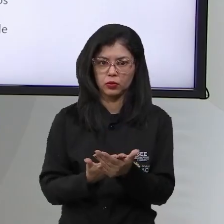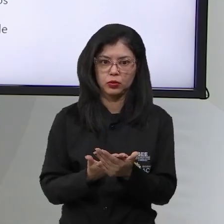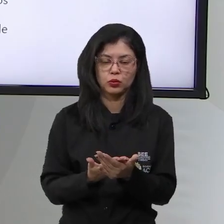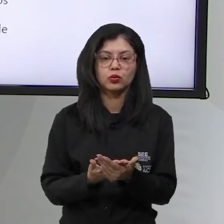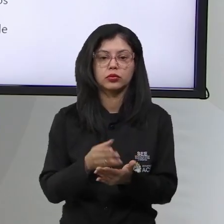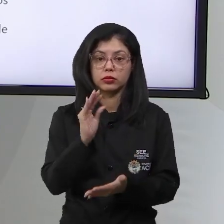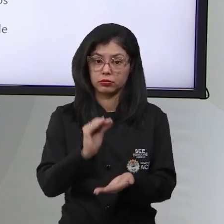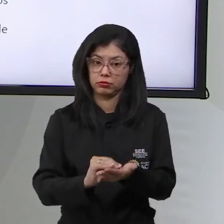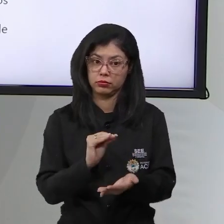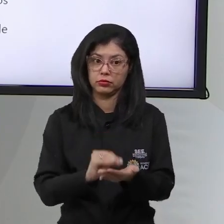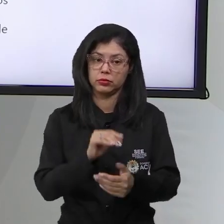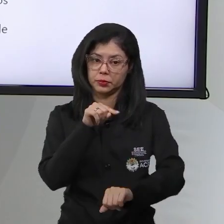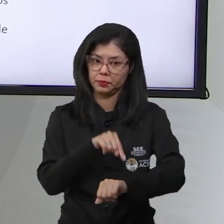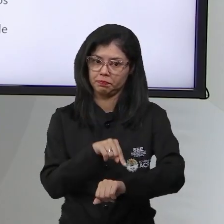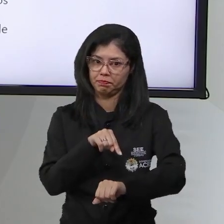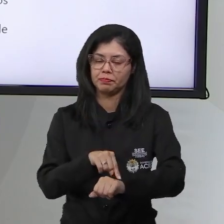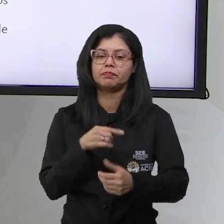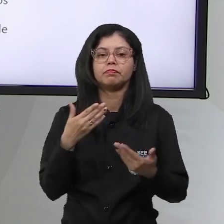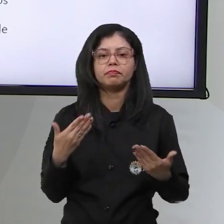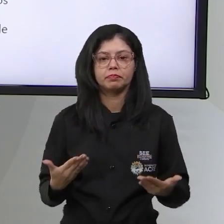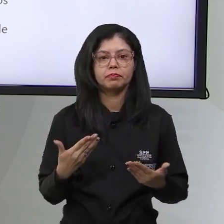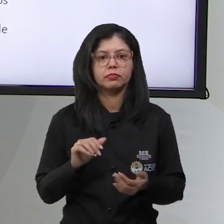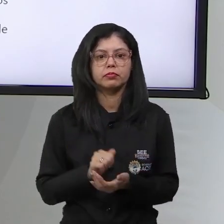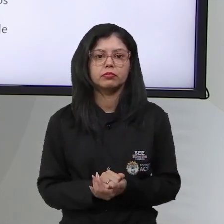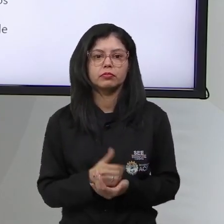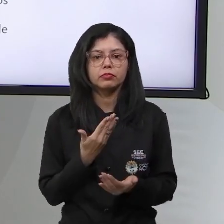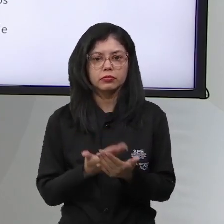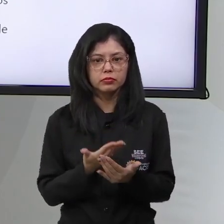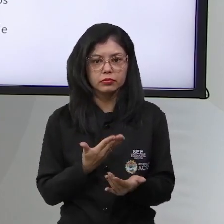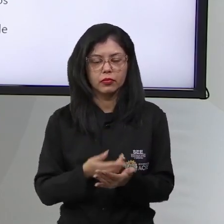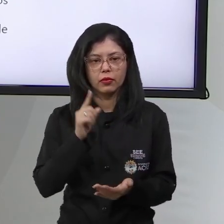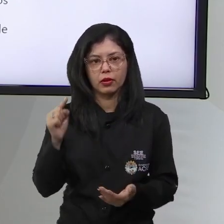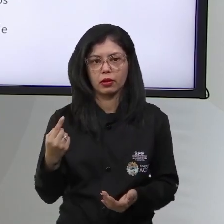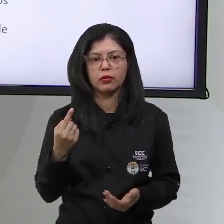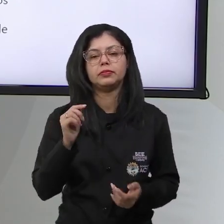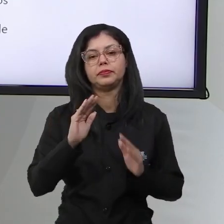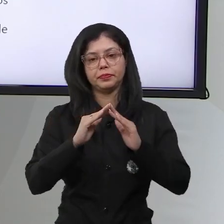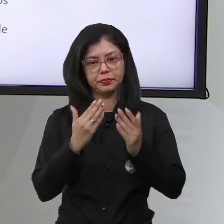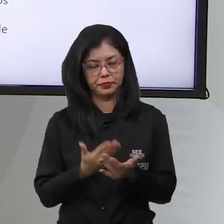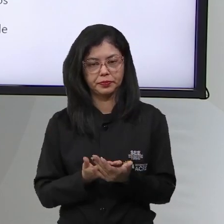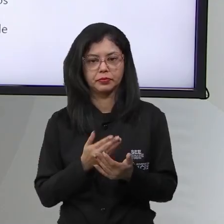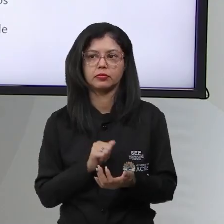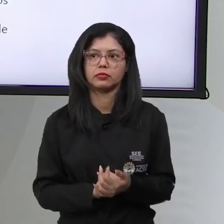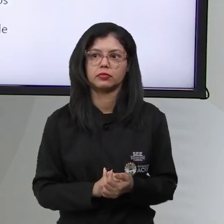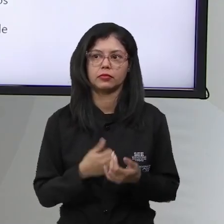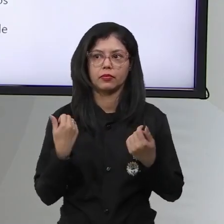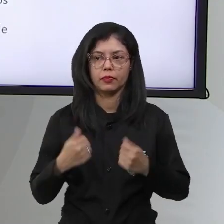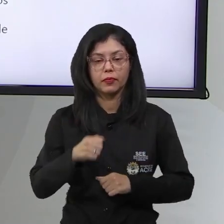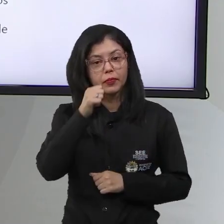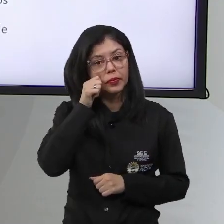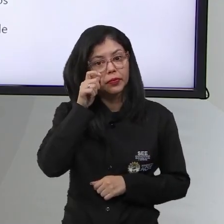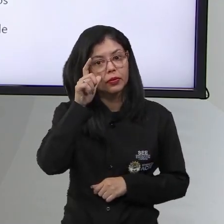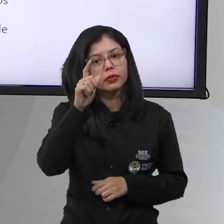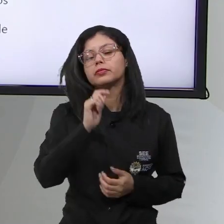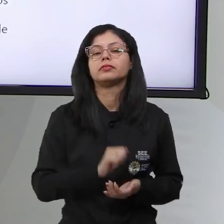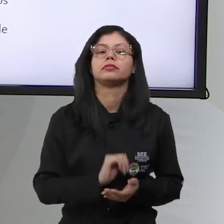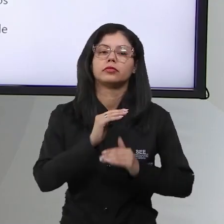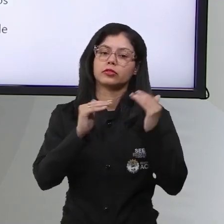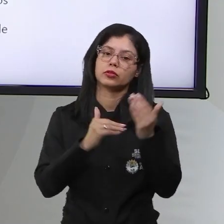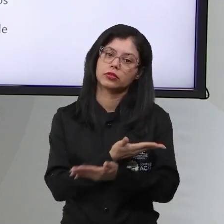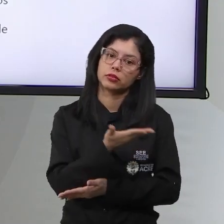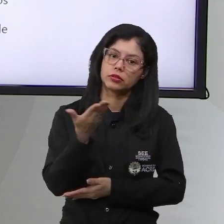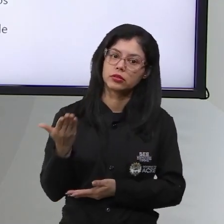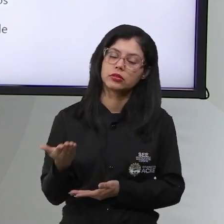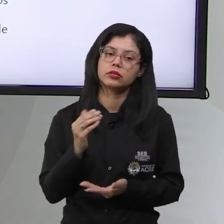ausentes naquele horário de aula, naquele dia, naquela escola. Então, prestem atenção. Tudo isso